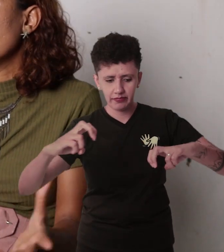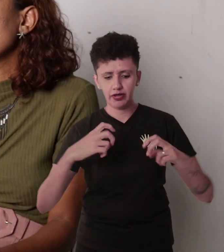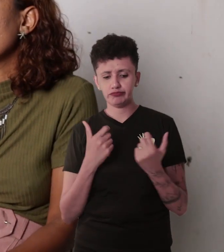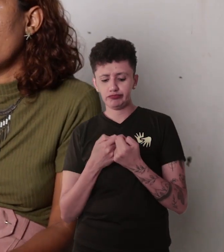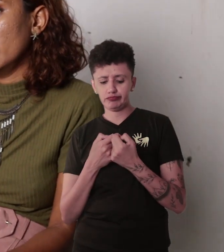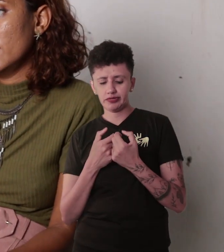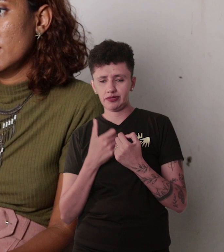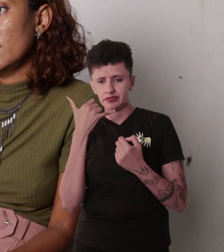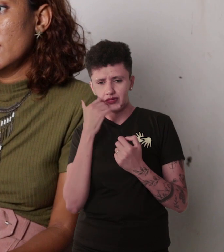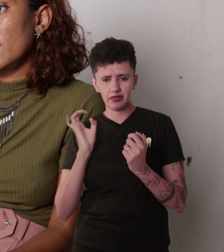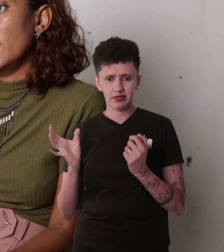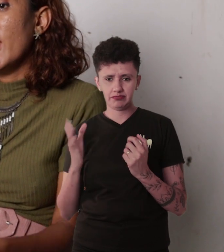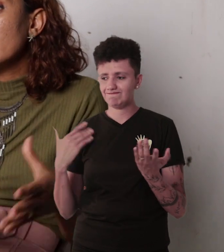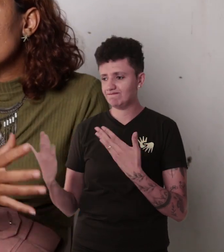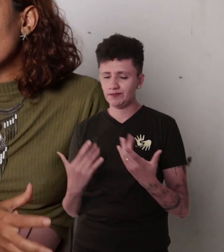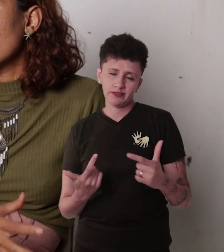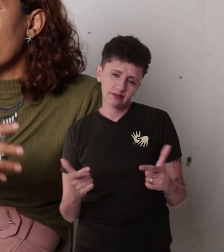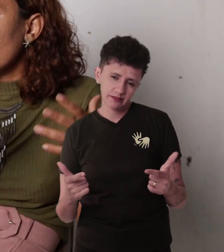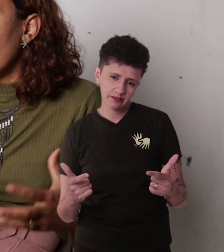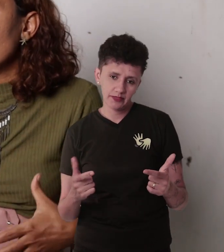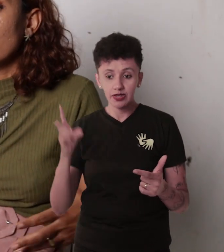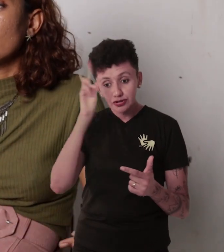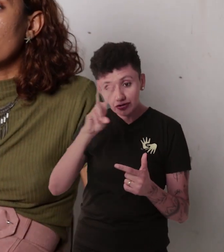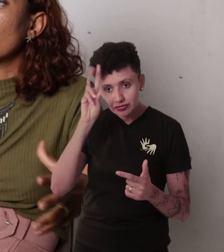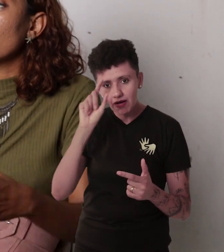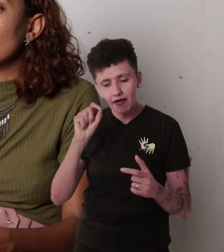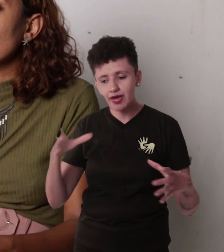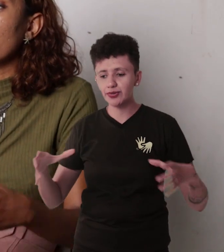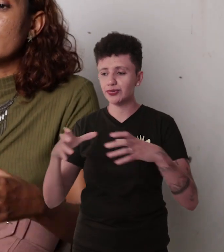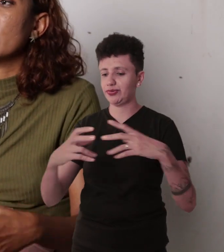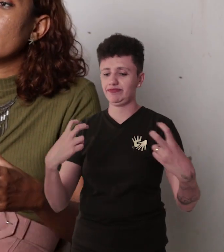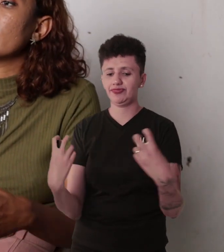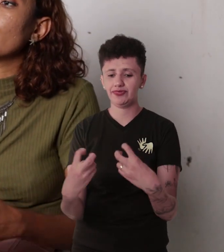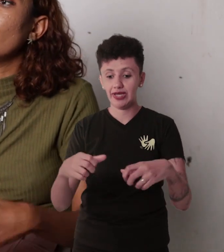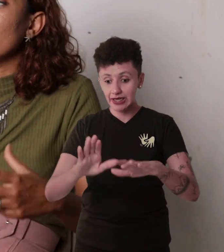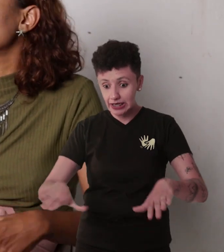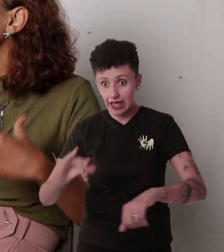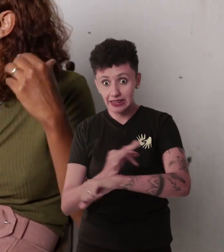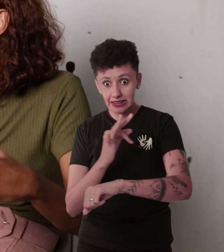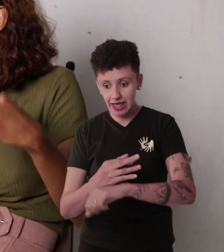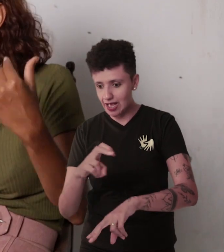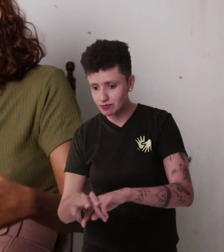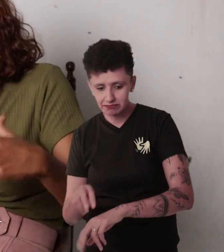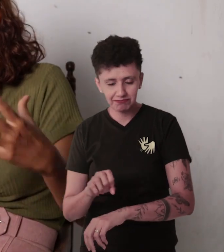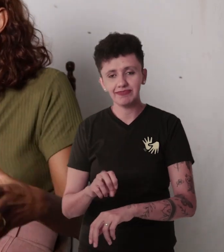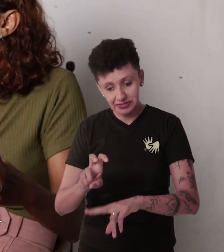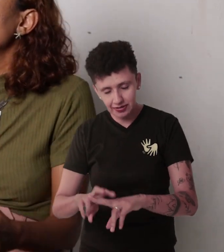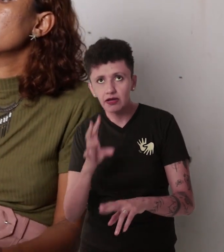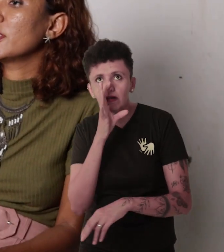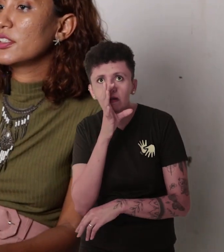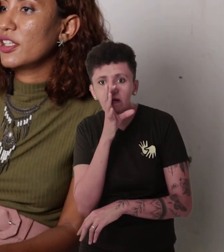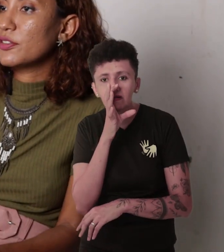ninguém conversa com ninguém. E essas histórias eram um meio de juntar todo mundo e fazer crianças, mesmo crianças que não se aquietavam